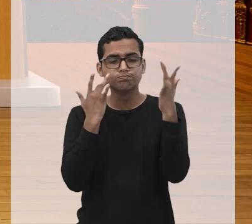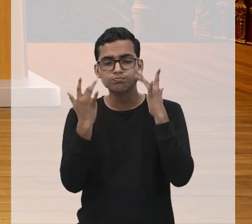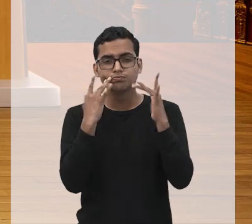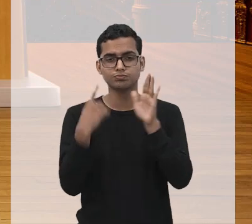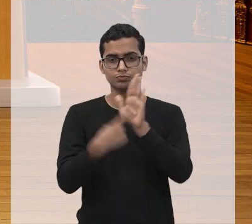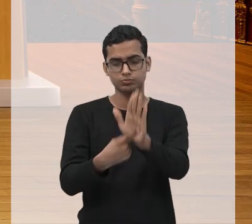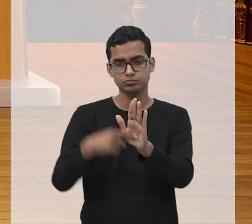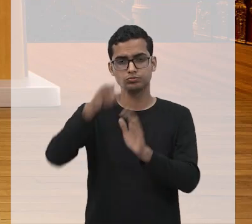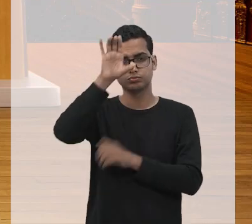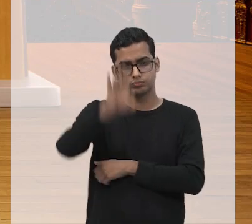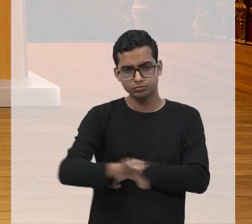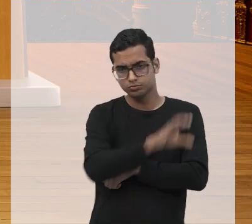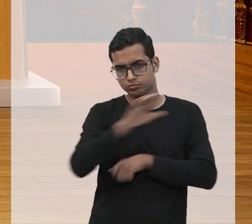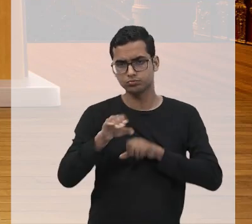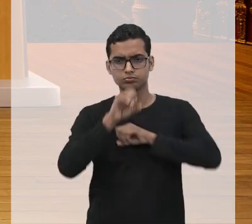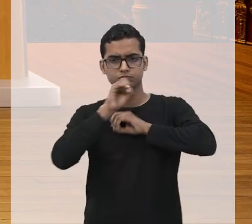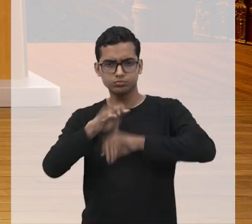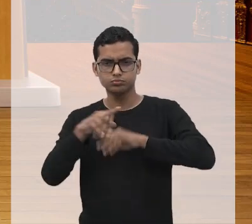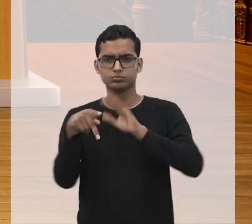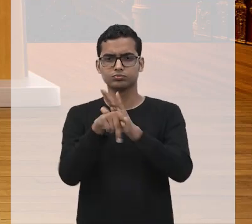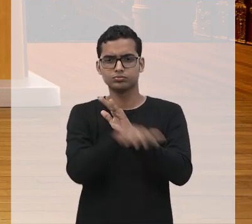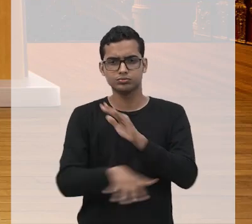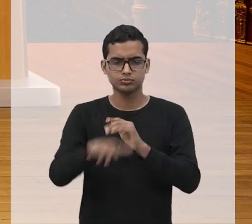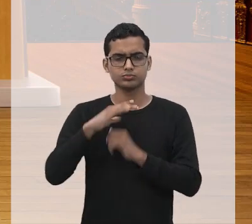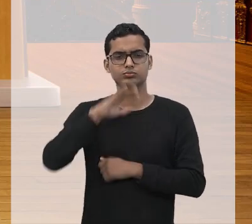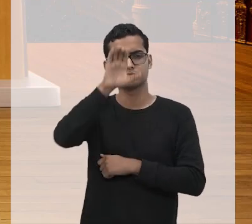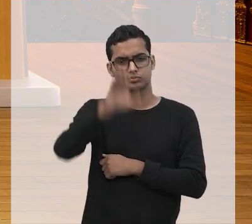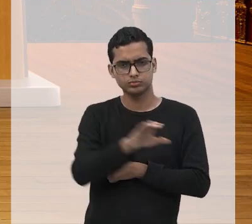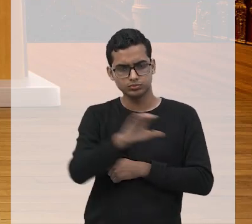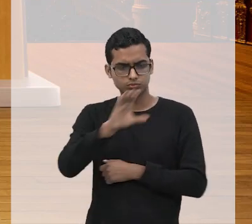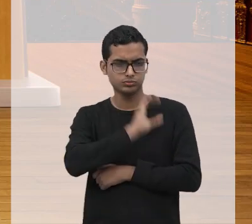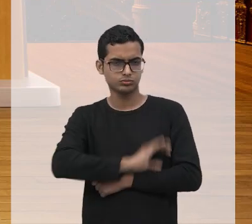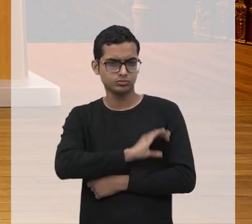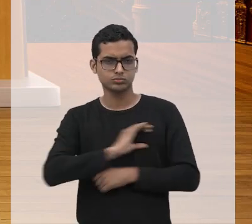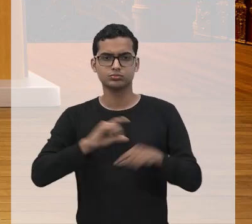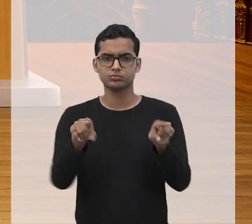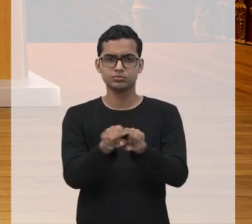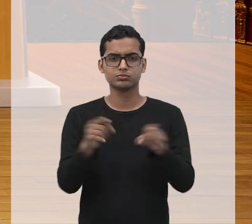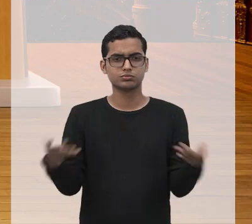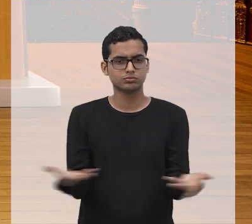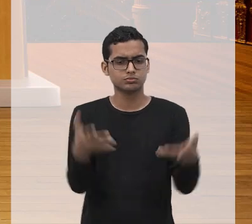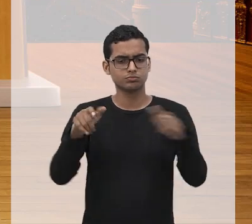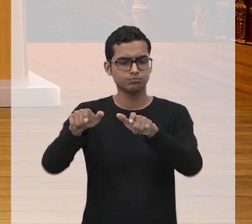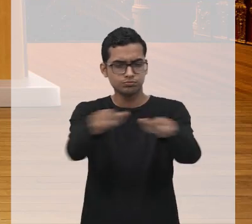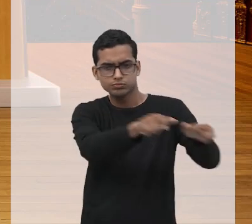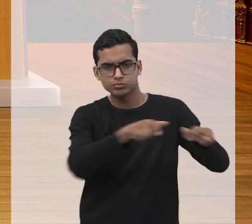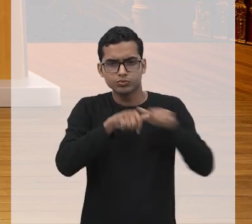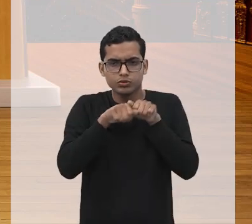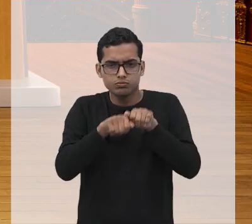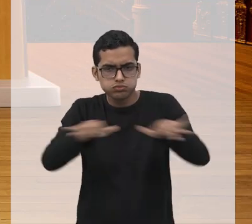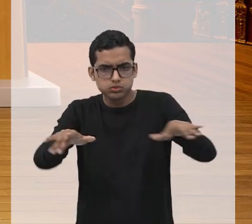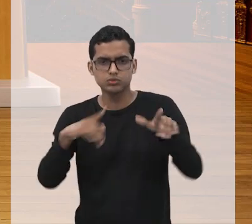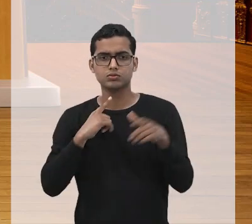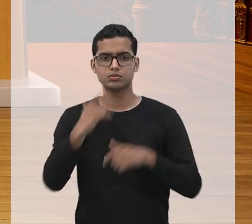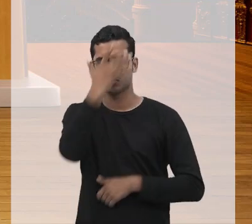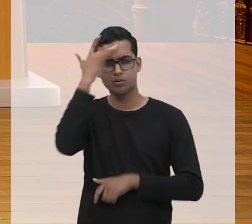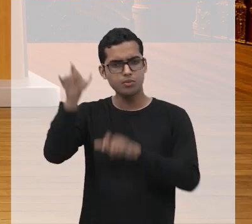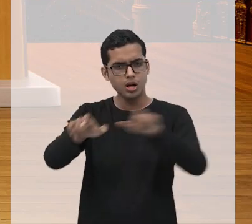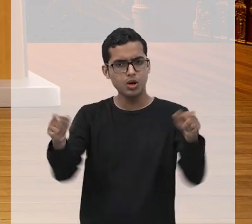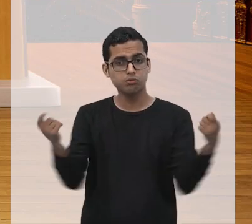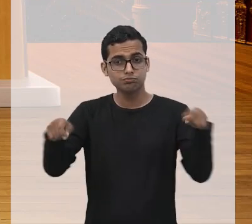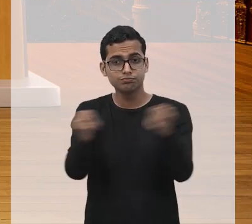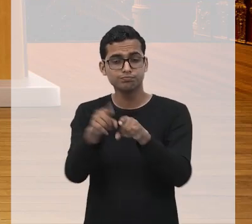essa mensagem católica, né, esses ensinamentos católicos, para espaços onde as pessoas pudessem